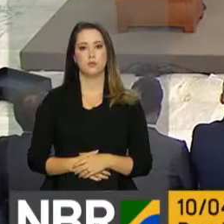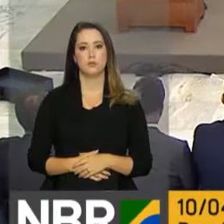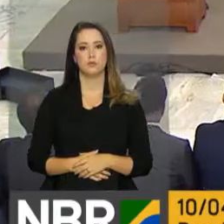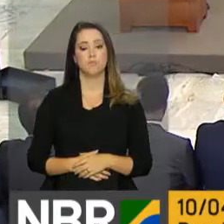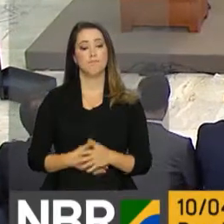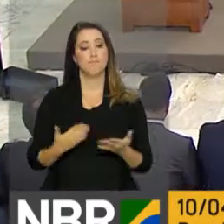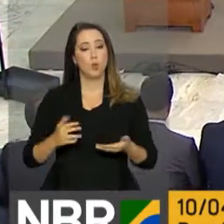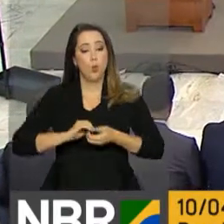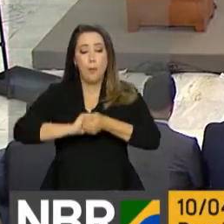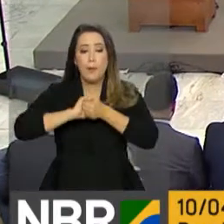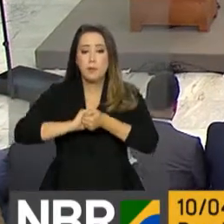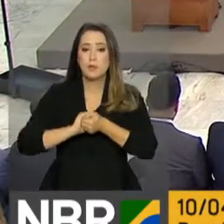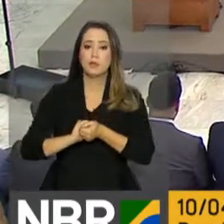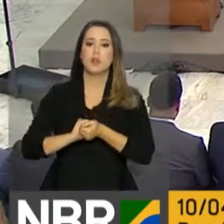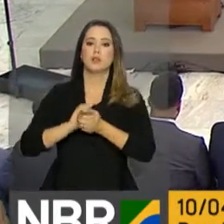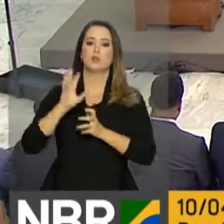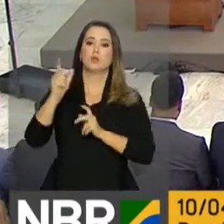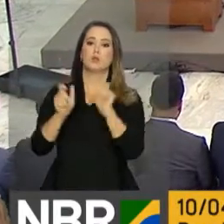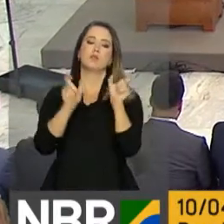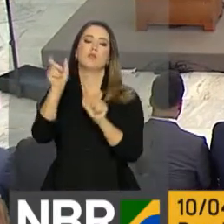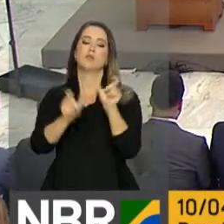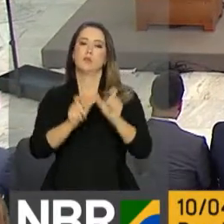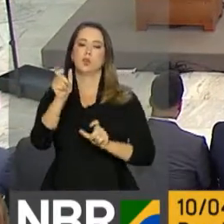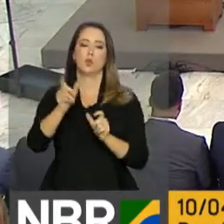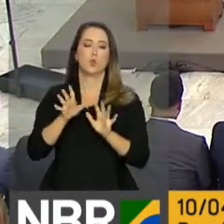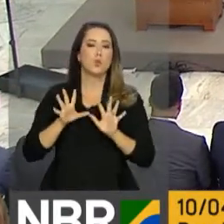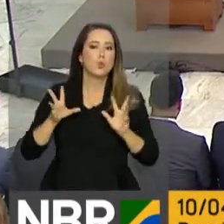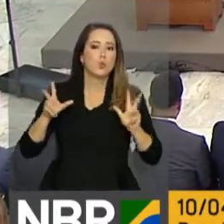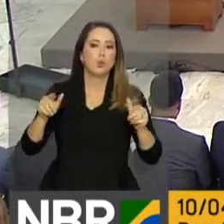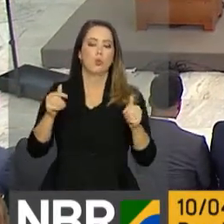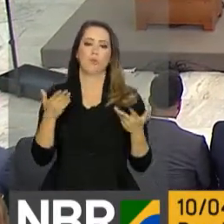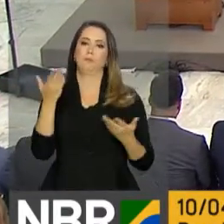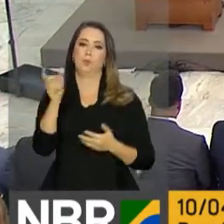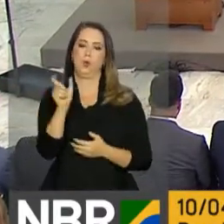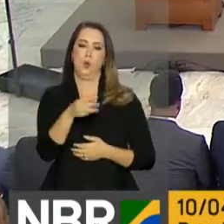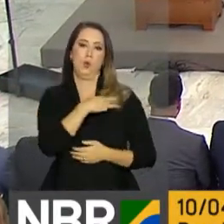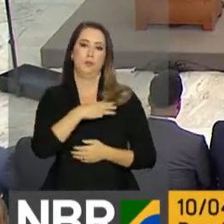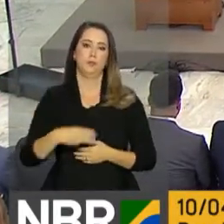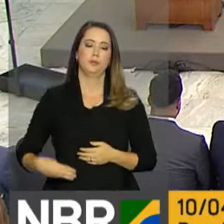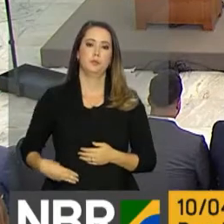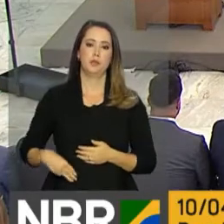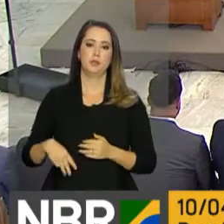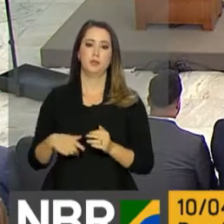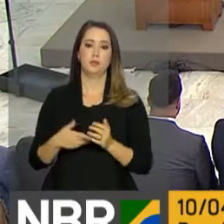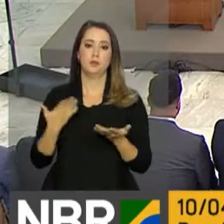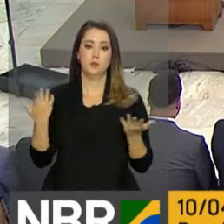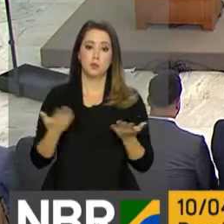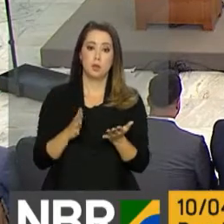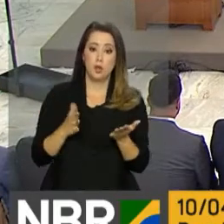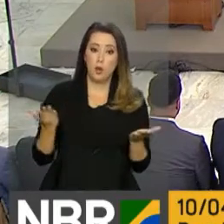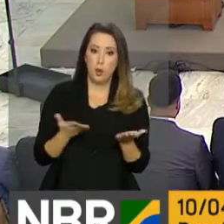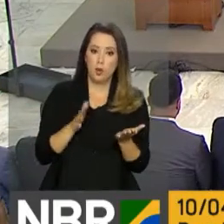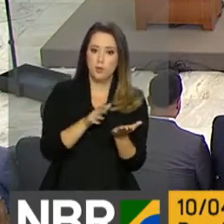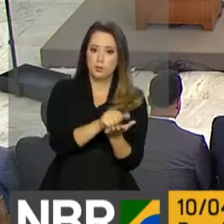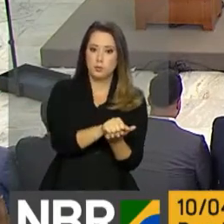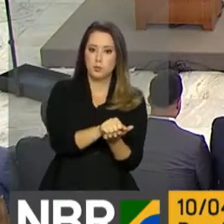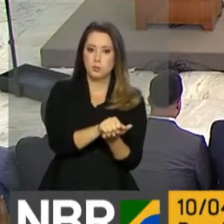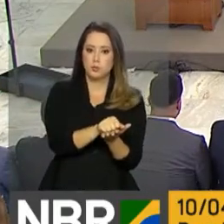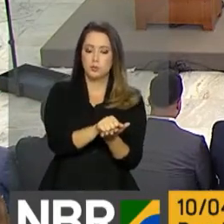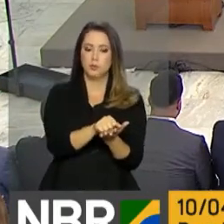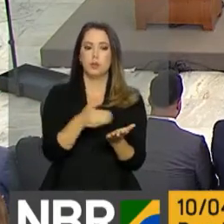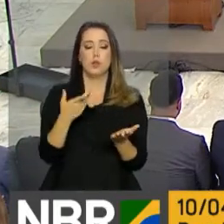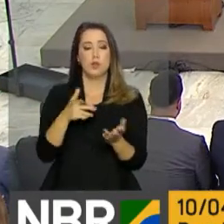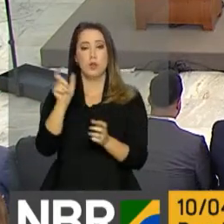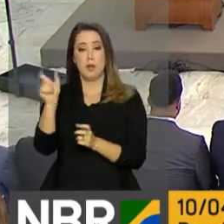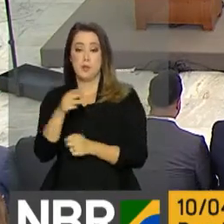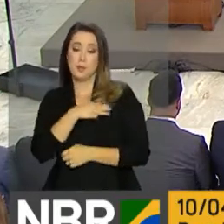indistintamente, né? Naturalmente os ministros que ora se empossaram,